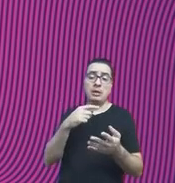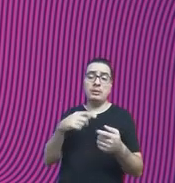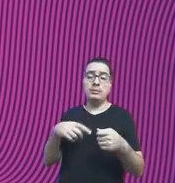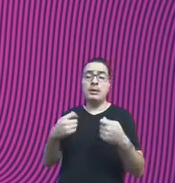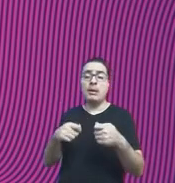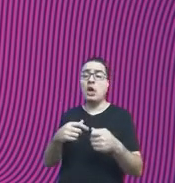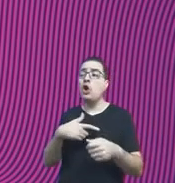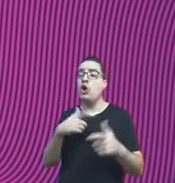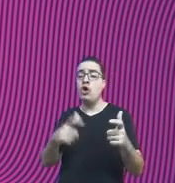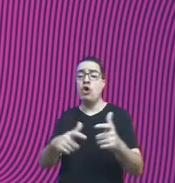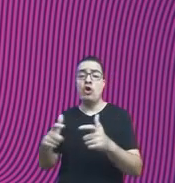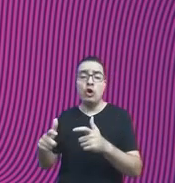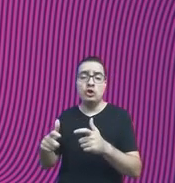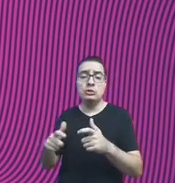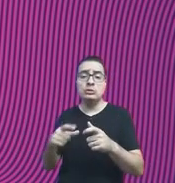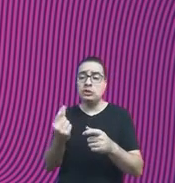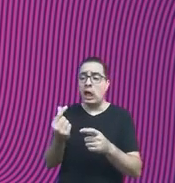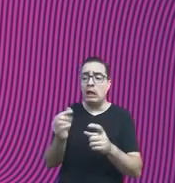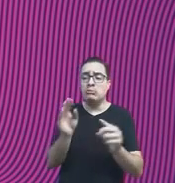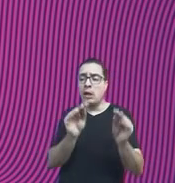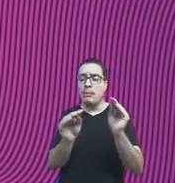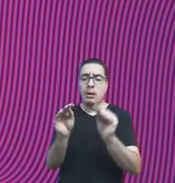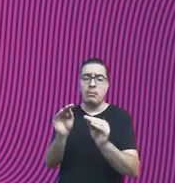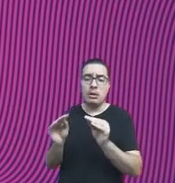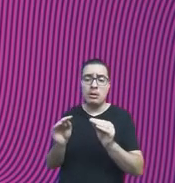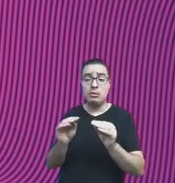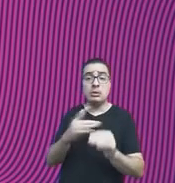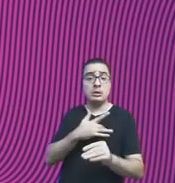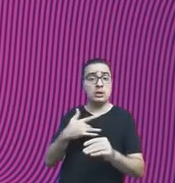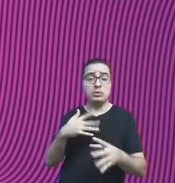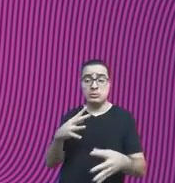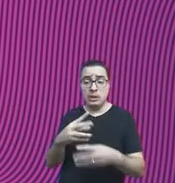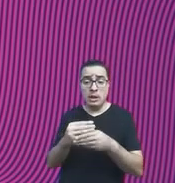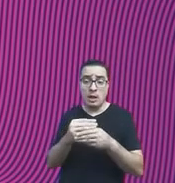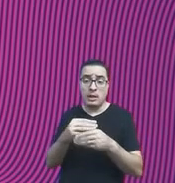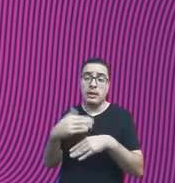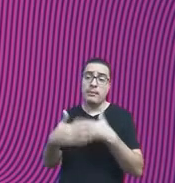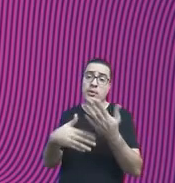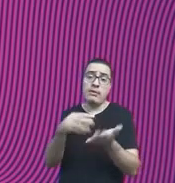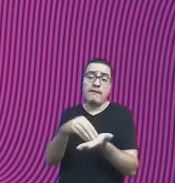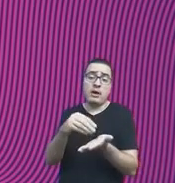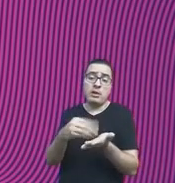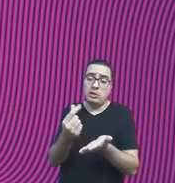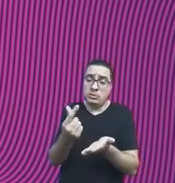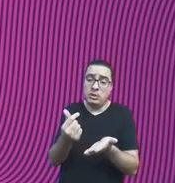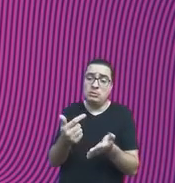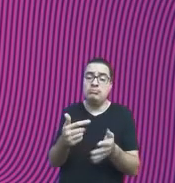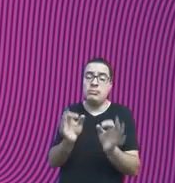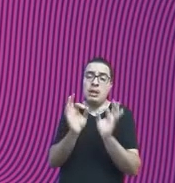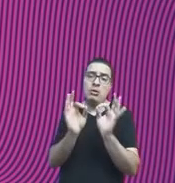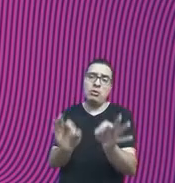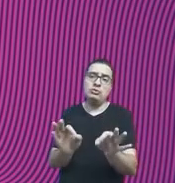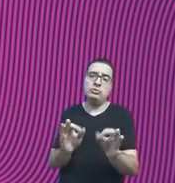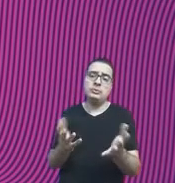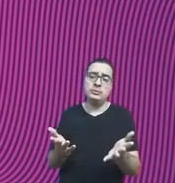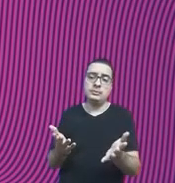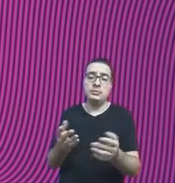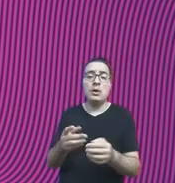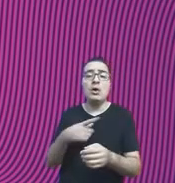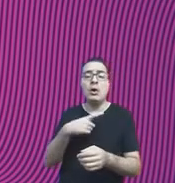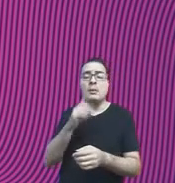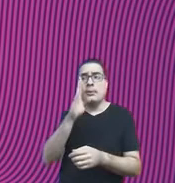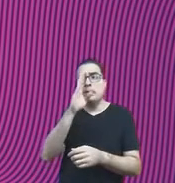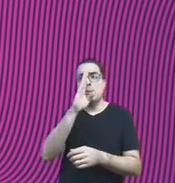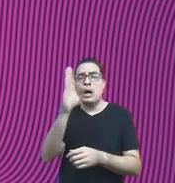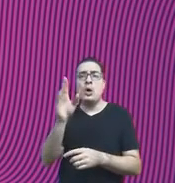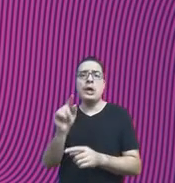meus recursos, mesmo na saúde suplementar, faltarão recursos. Isso é lógico, né? Onde eu deveria priorizar? Deve estar olhando. A gente